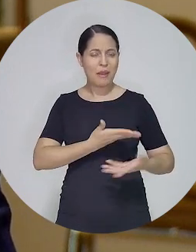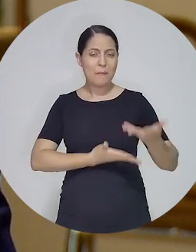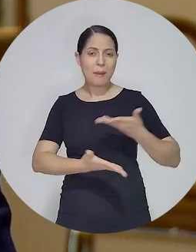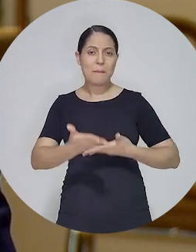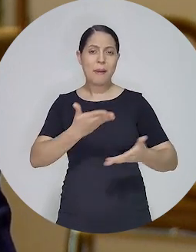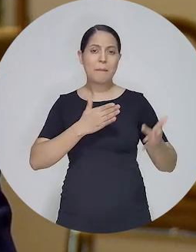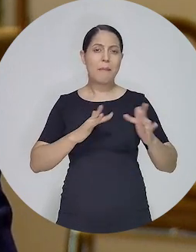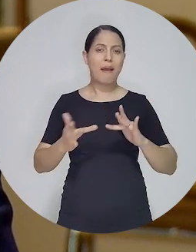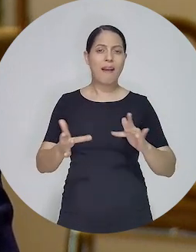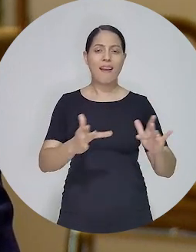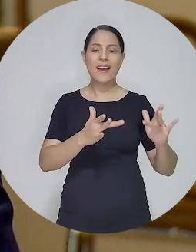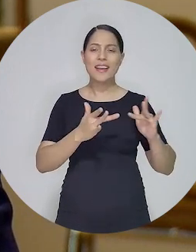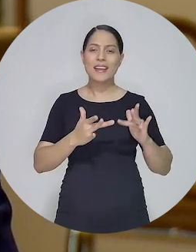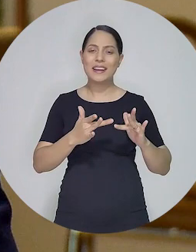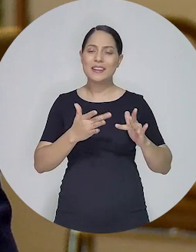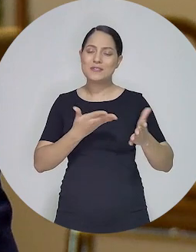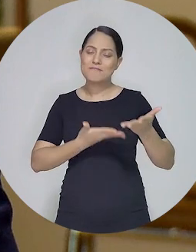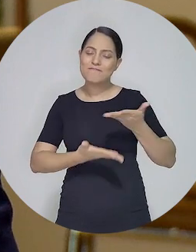que nunca